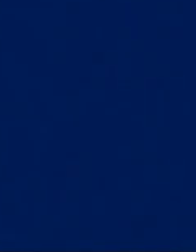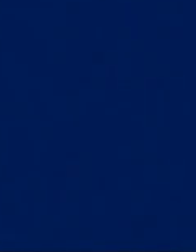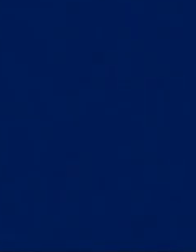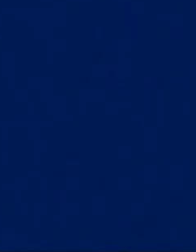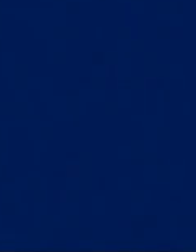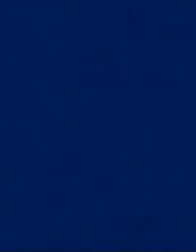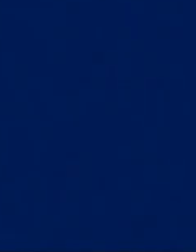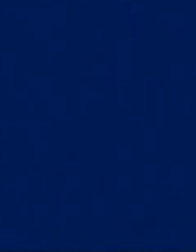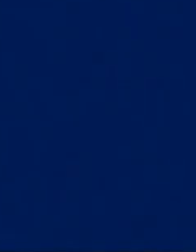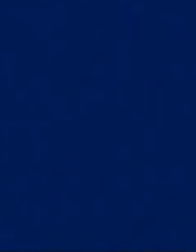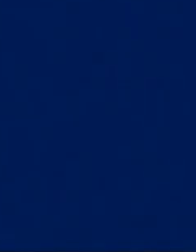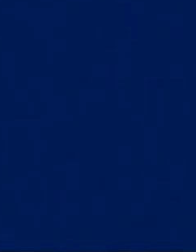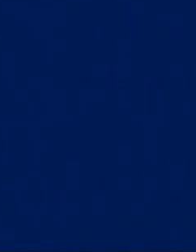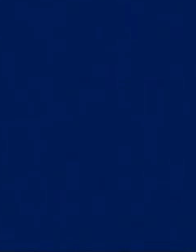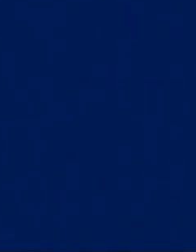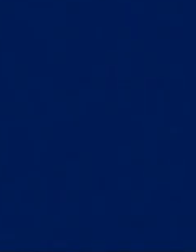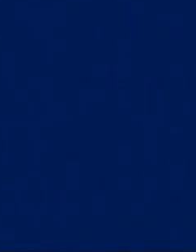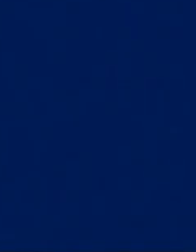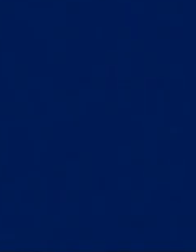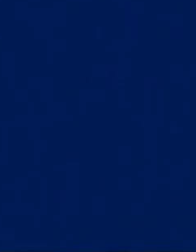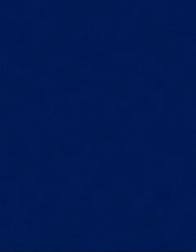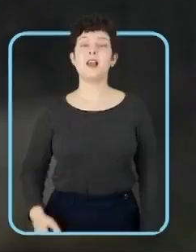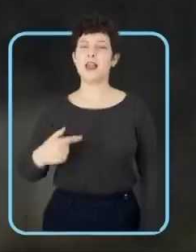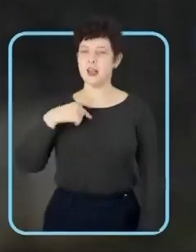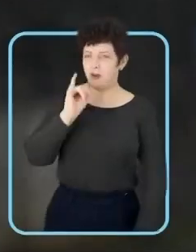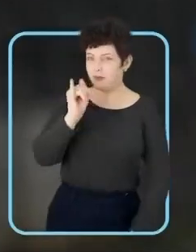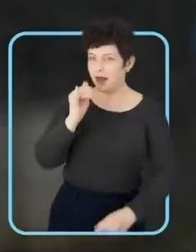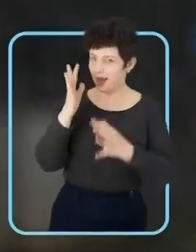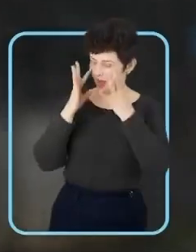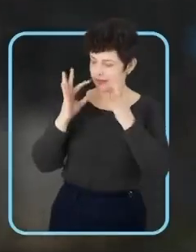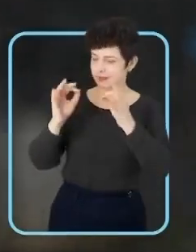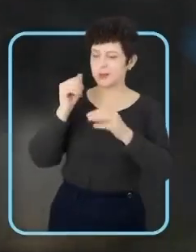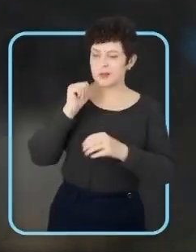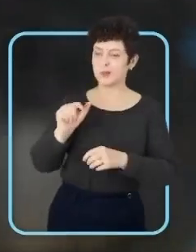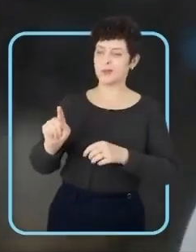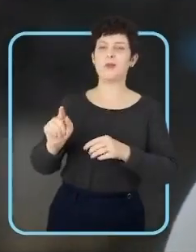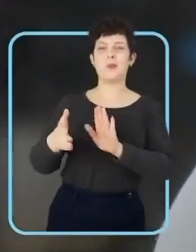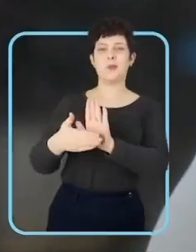verdade que conquistou o Brasil. Soraya! Eu falei